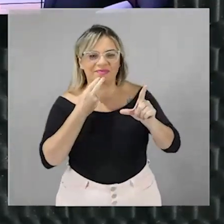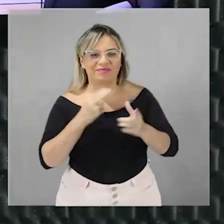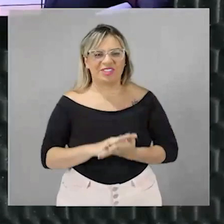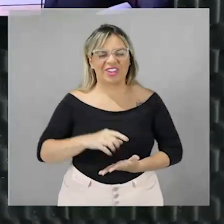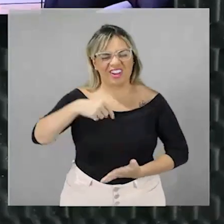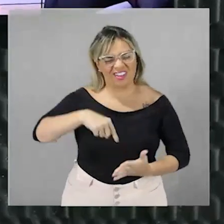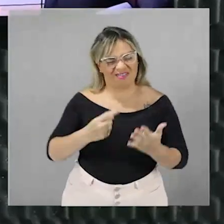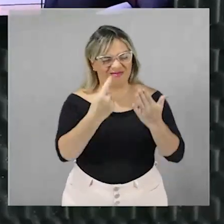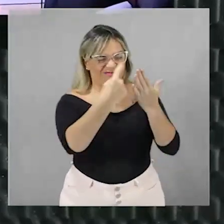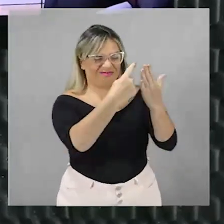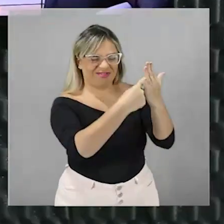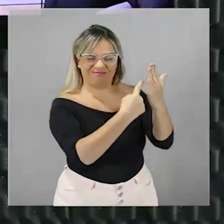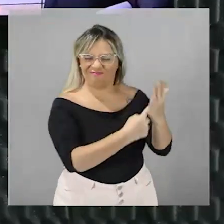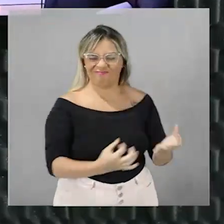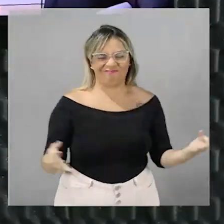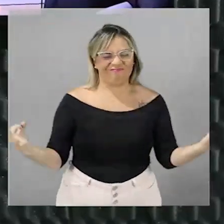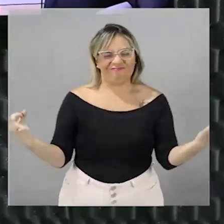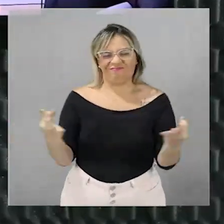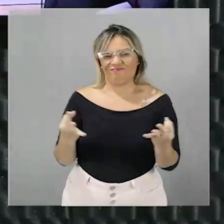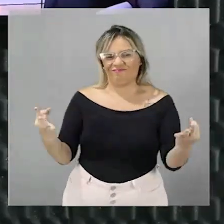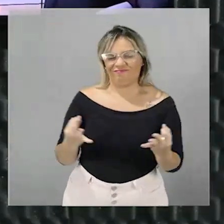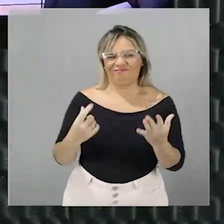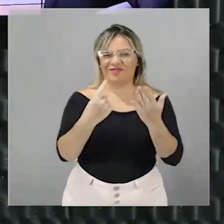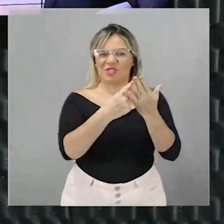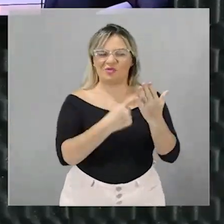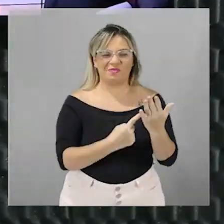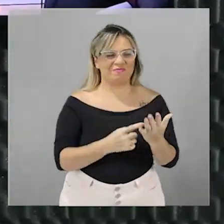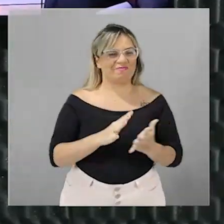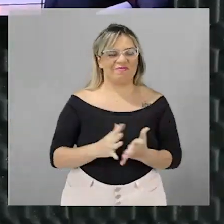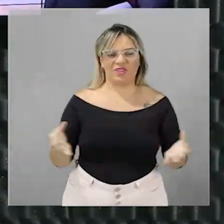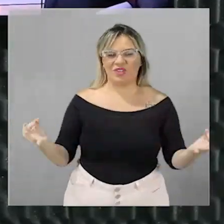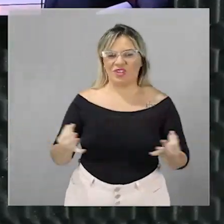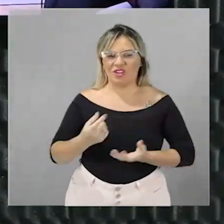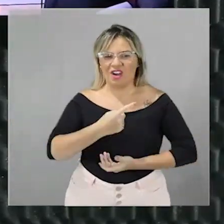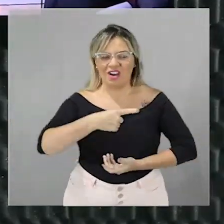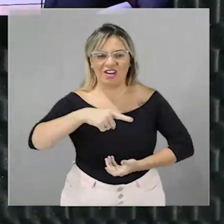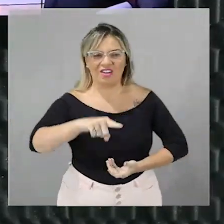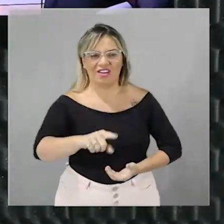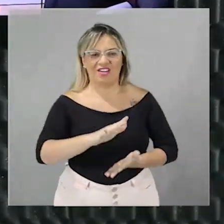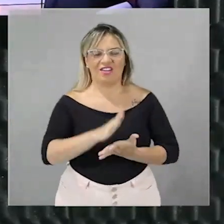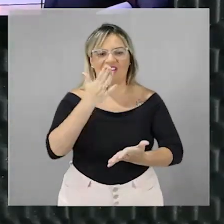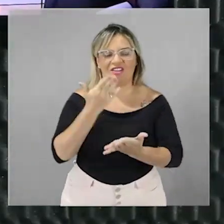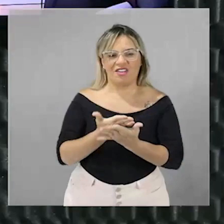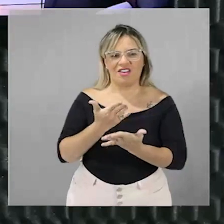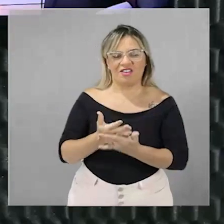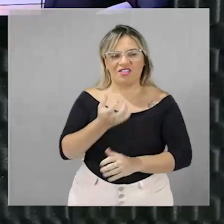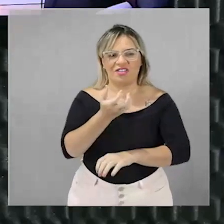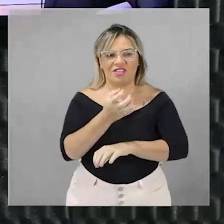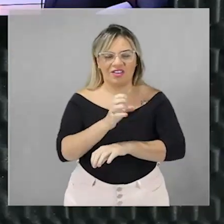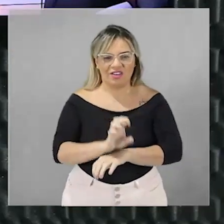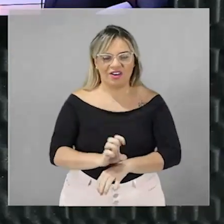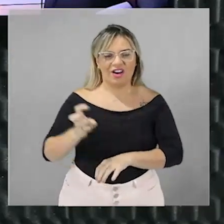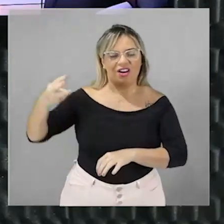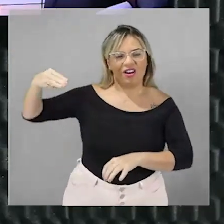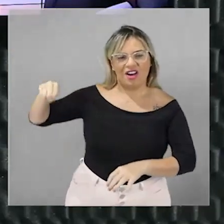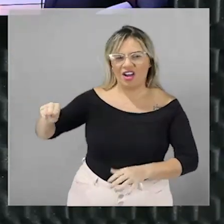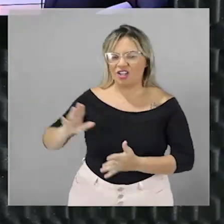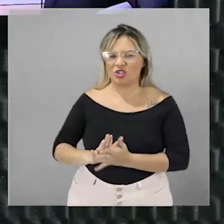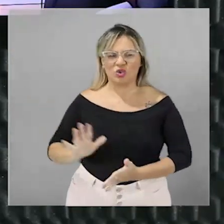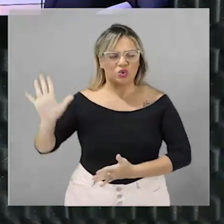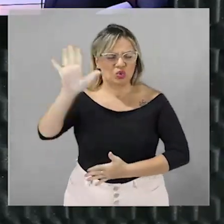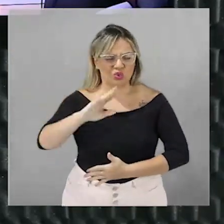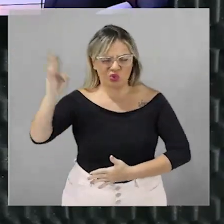esse projeto que é sensacional, é um projeto show de bola para ti, estudante maranhense de todo o Brasil. Estamos aí fazendo